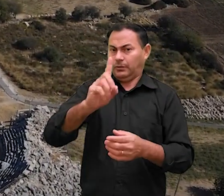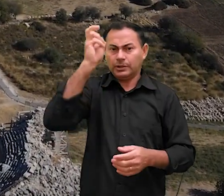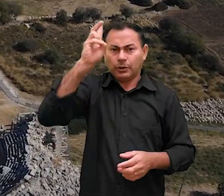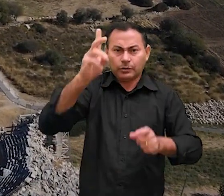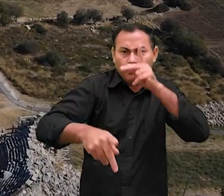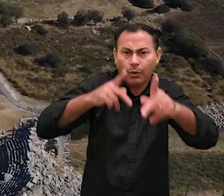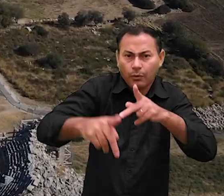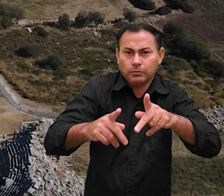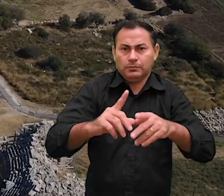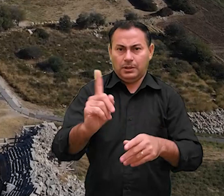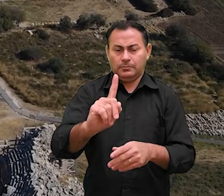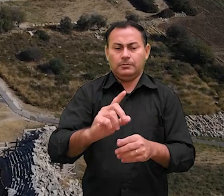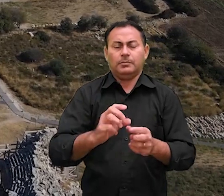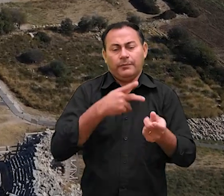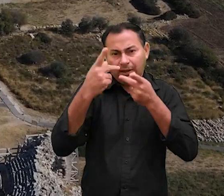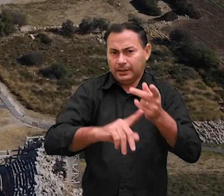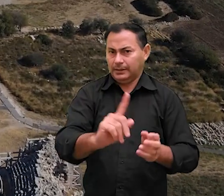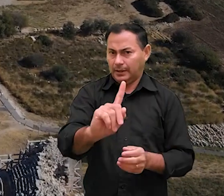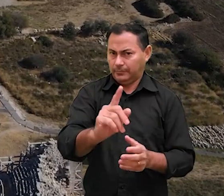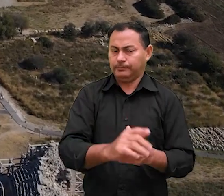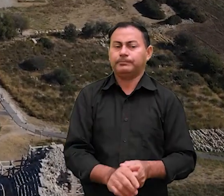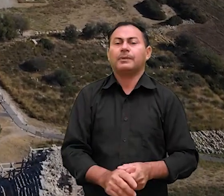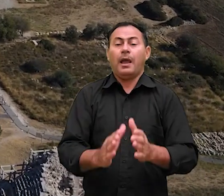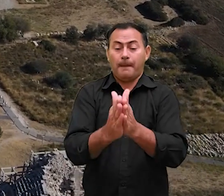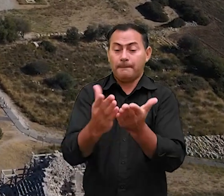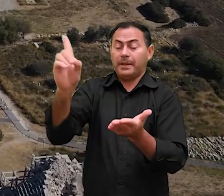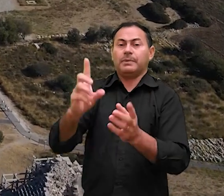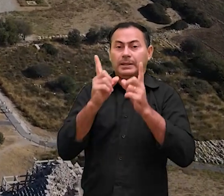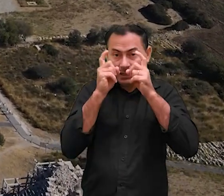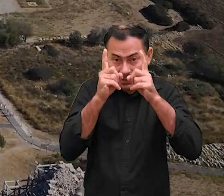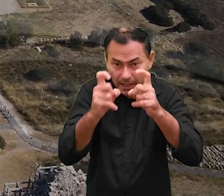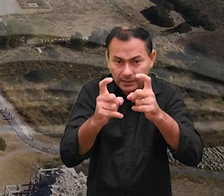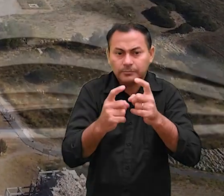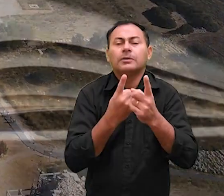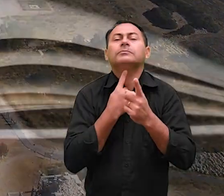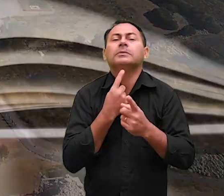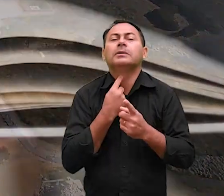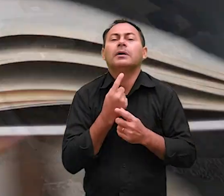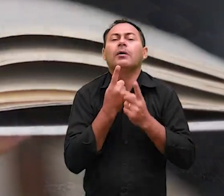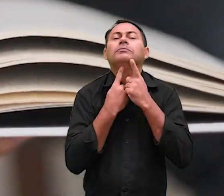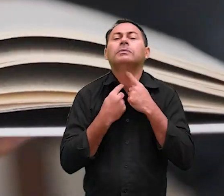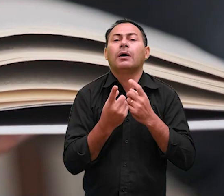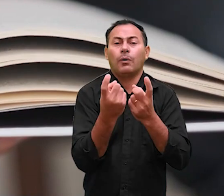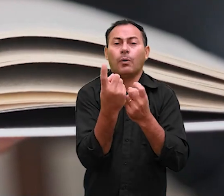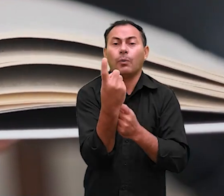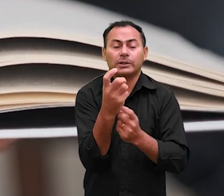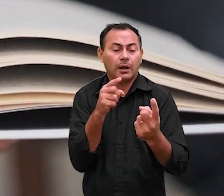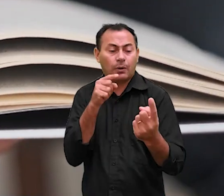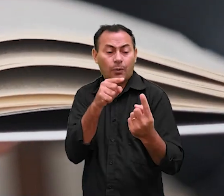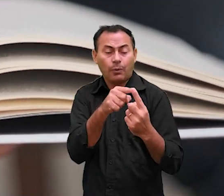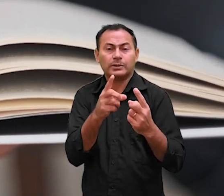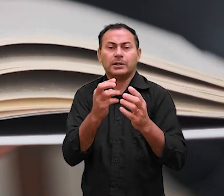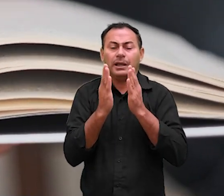da civilização dos povos, vamos dizer assim. A Bíblia está interessada em uma única coisa, e ela